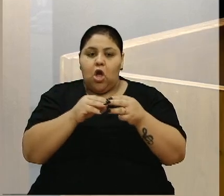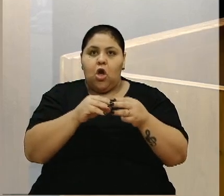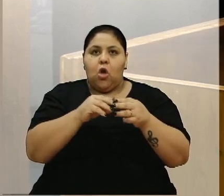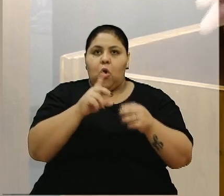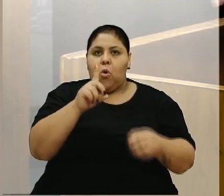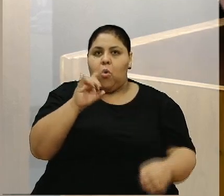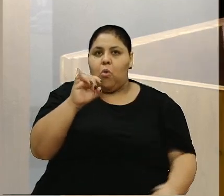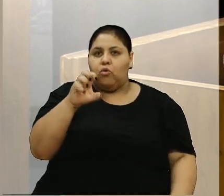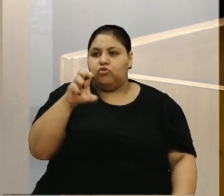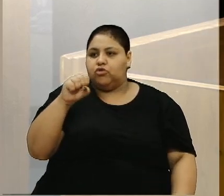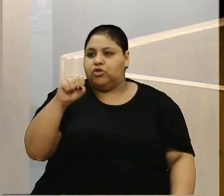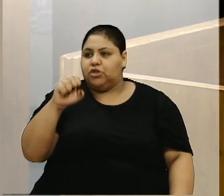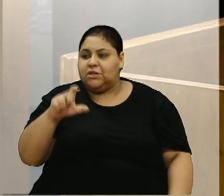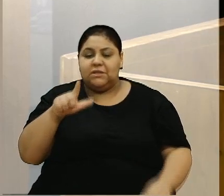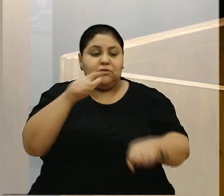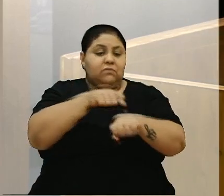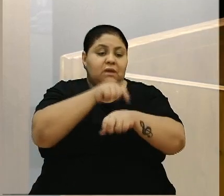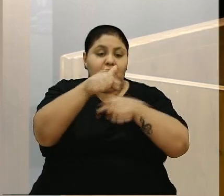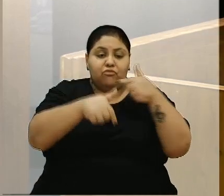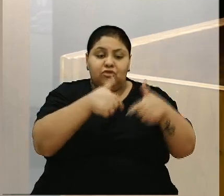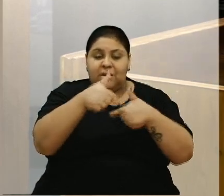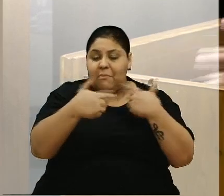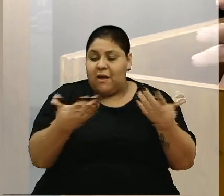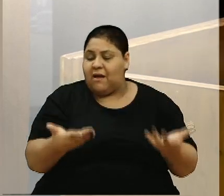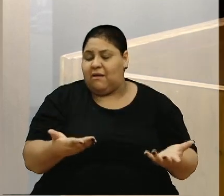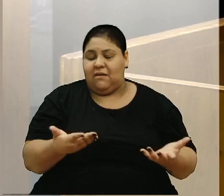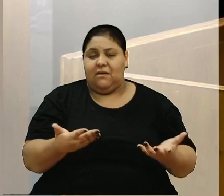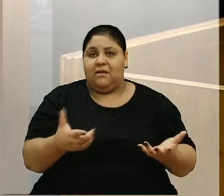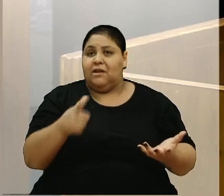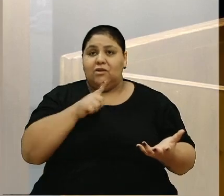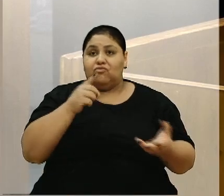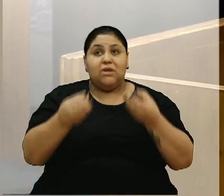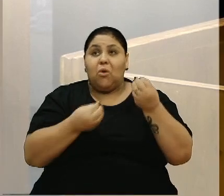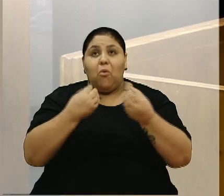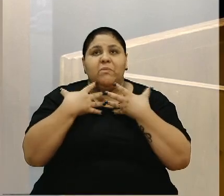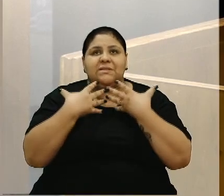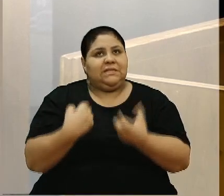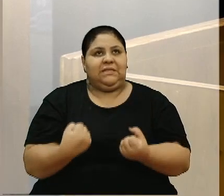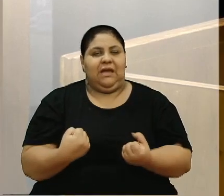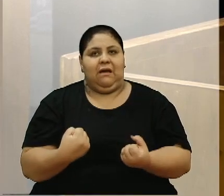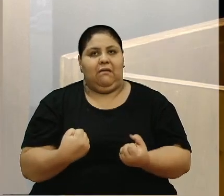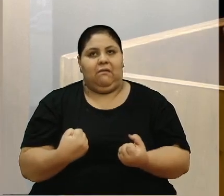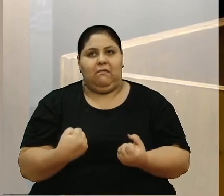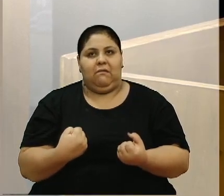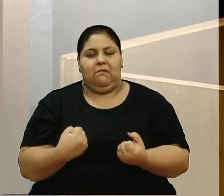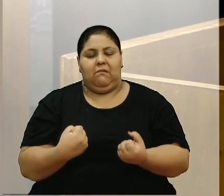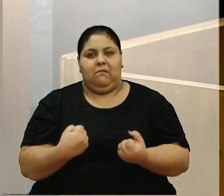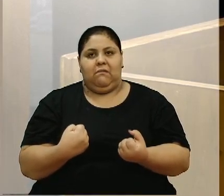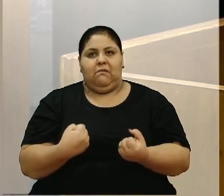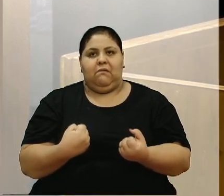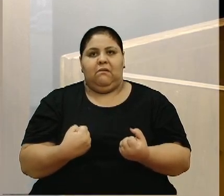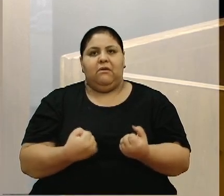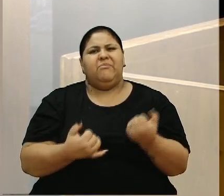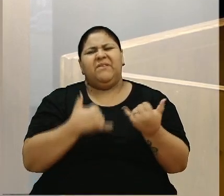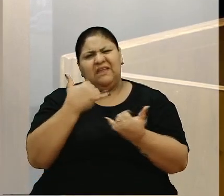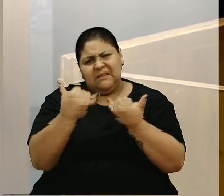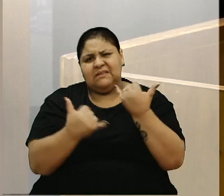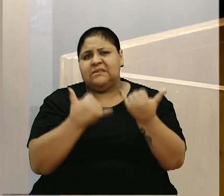de serviço, vereador Camilles. Não dá para entender. É